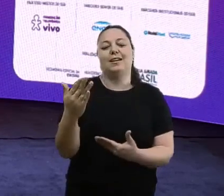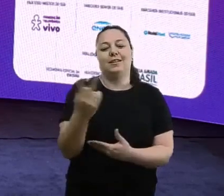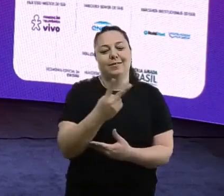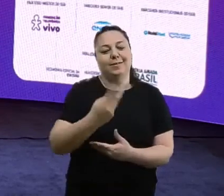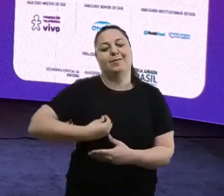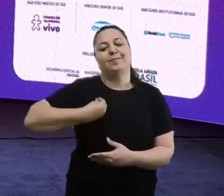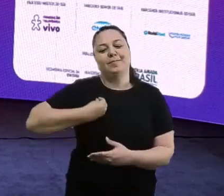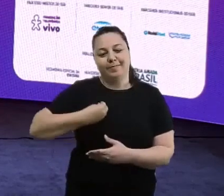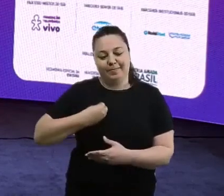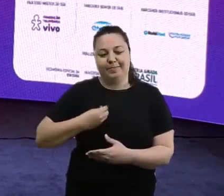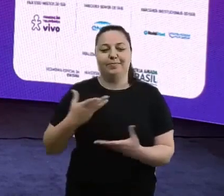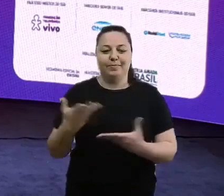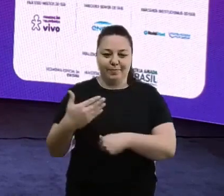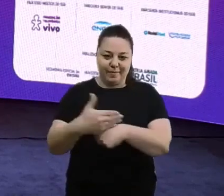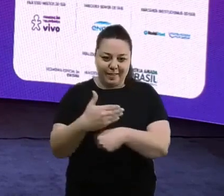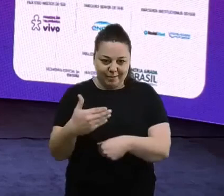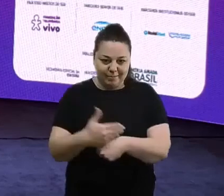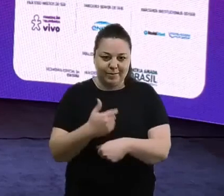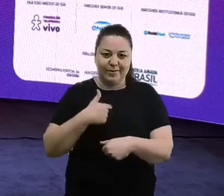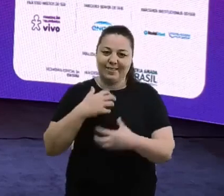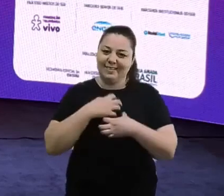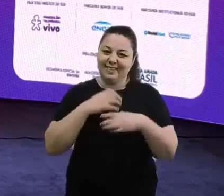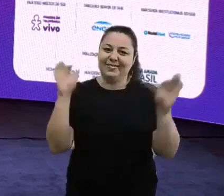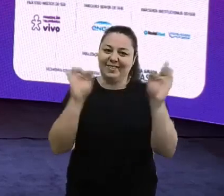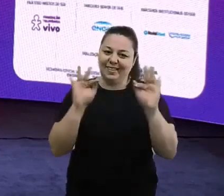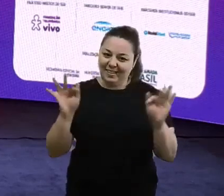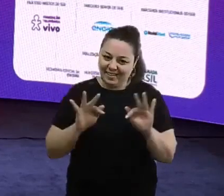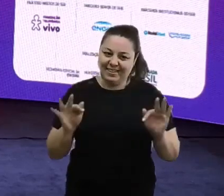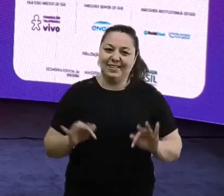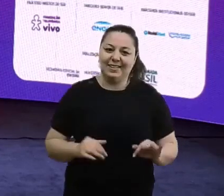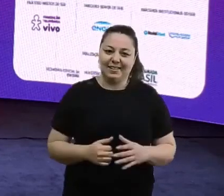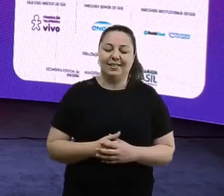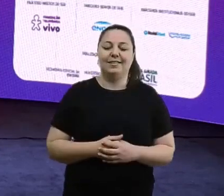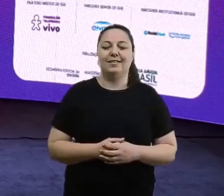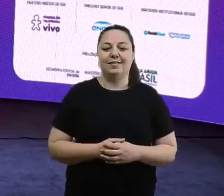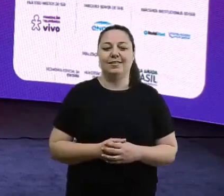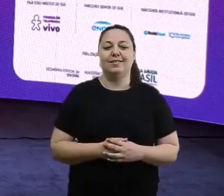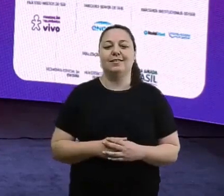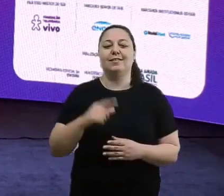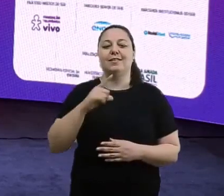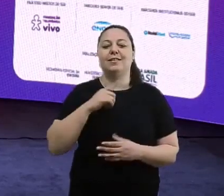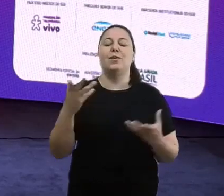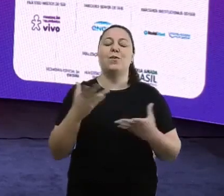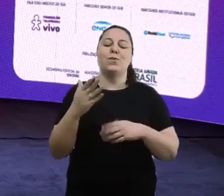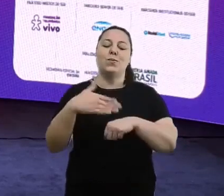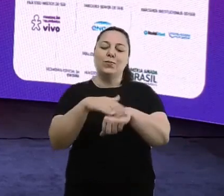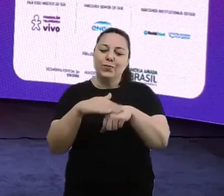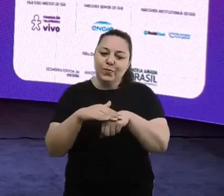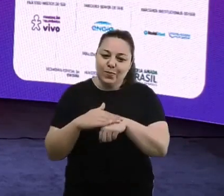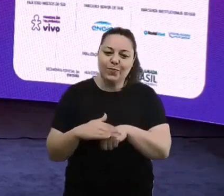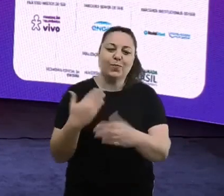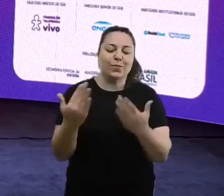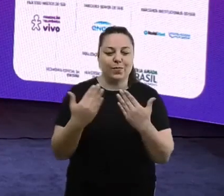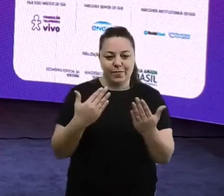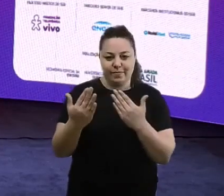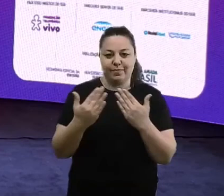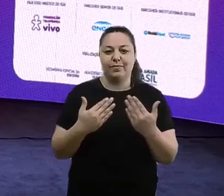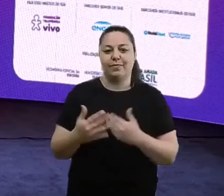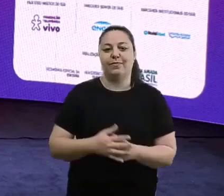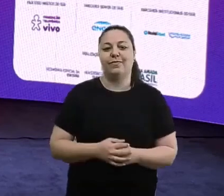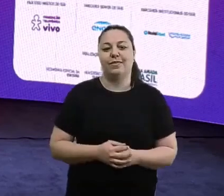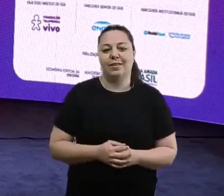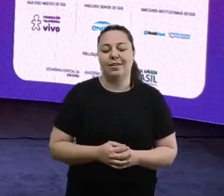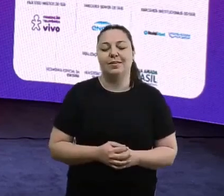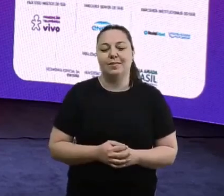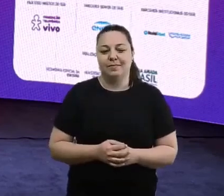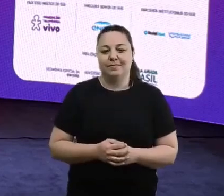vocês. Fiquei muito feliz da gente ter realizado esse bate-papo. Contamos com vocês na